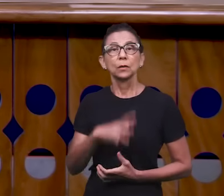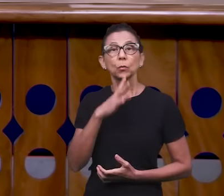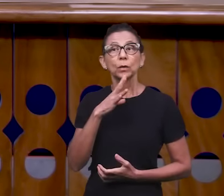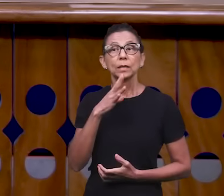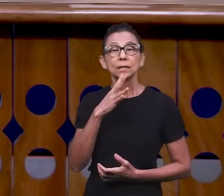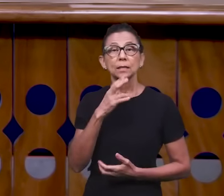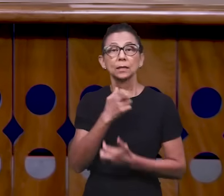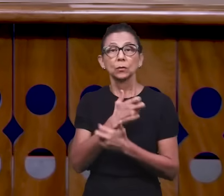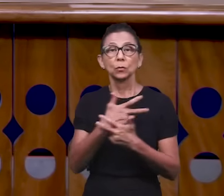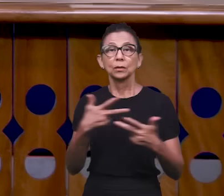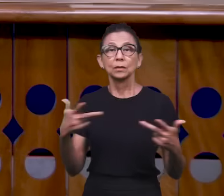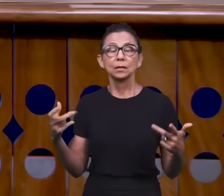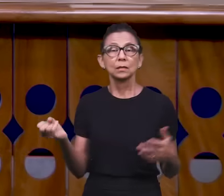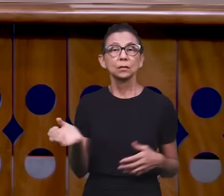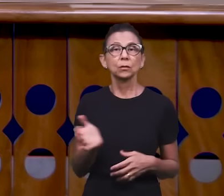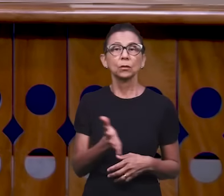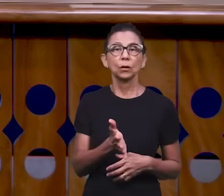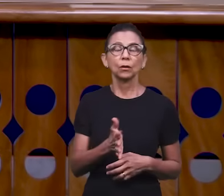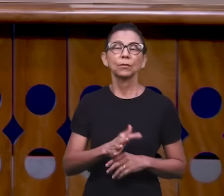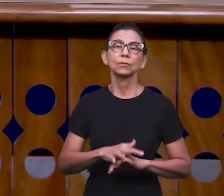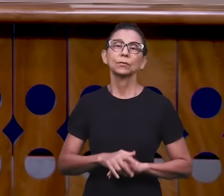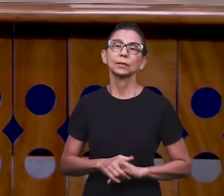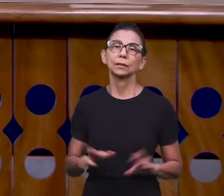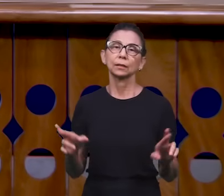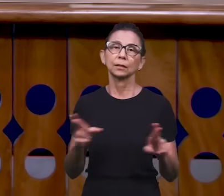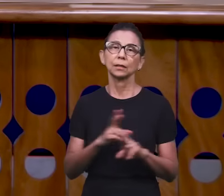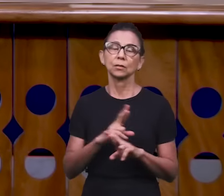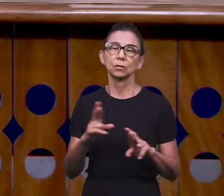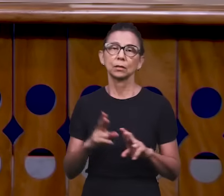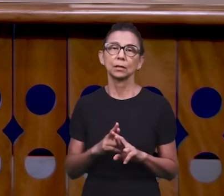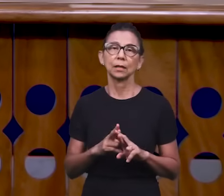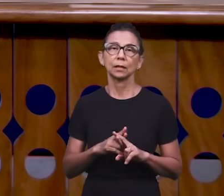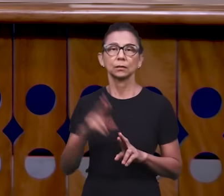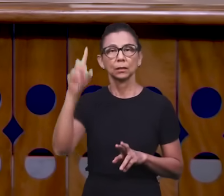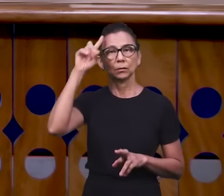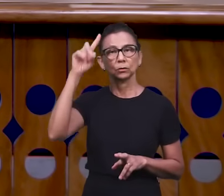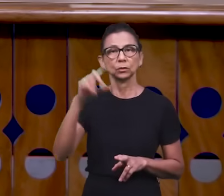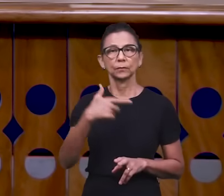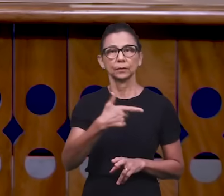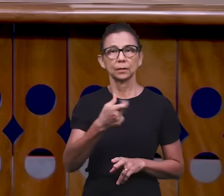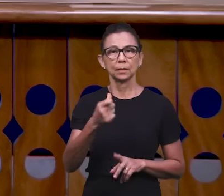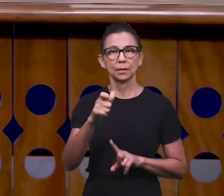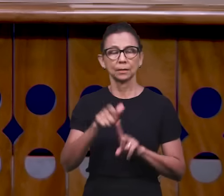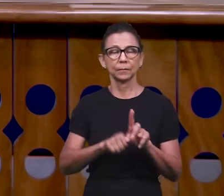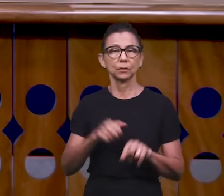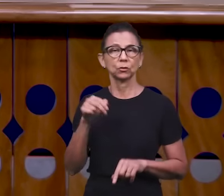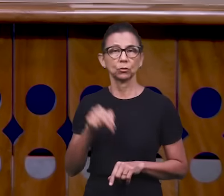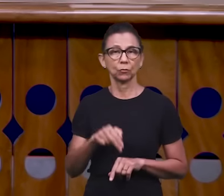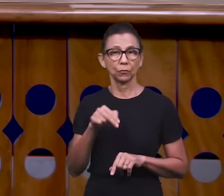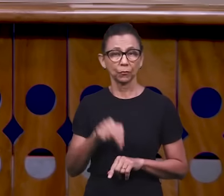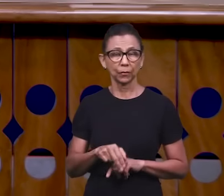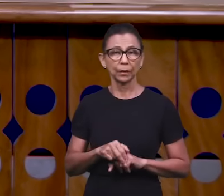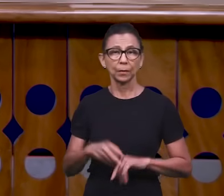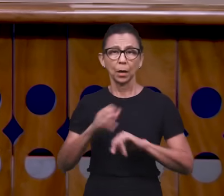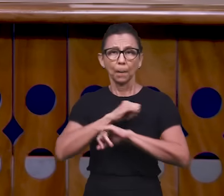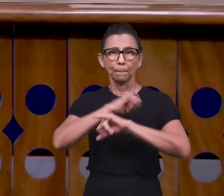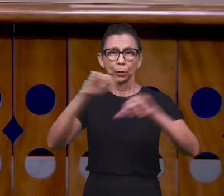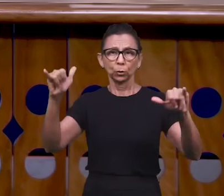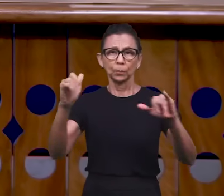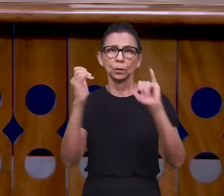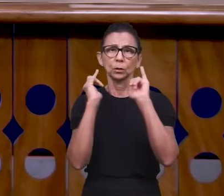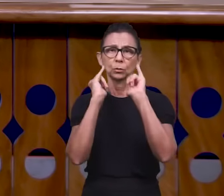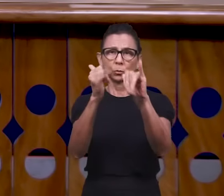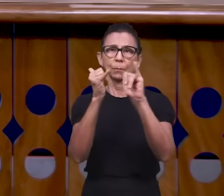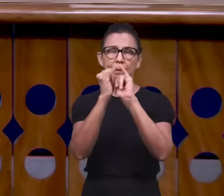coisas novas relacionadas ao assunto que irá ser proclamado no dia 26 de novembro sobre trombetas e